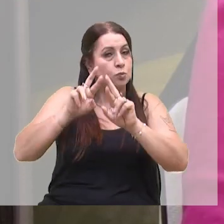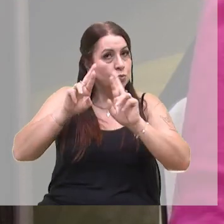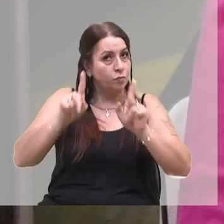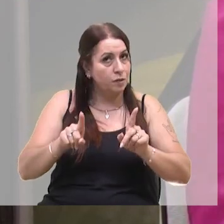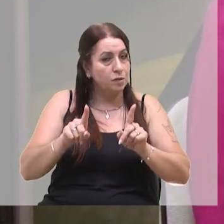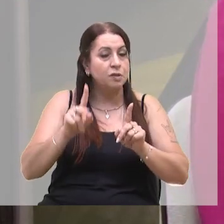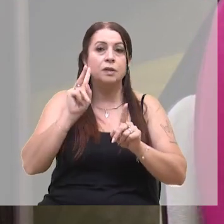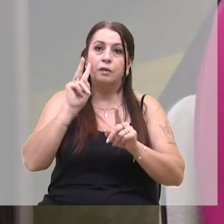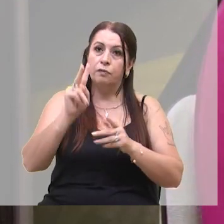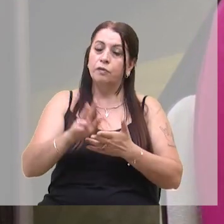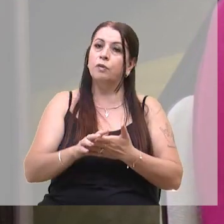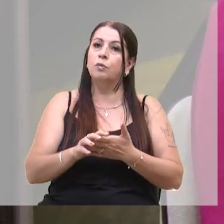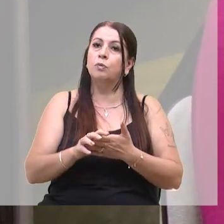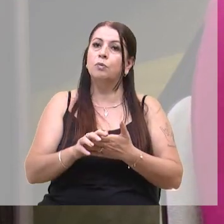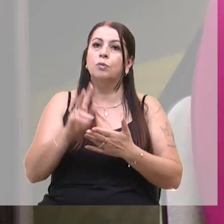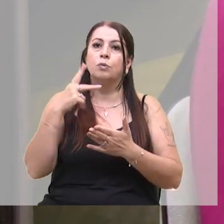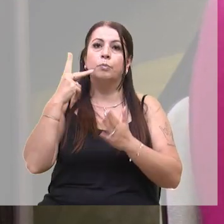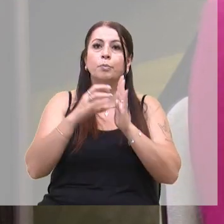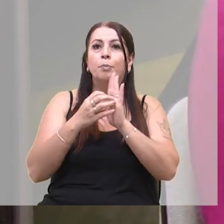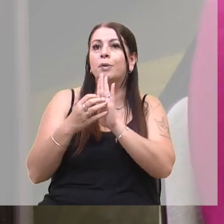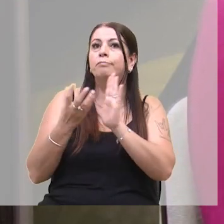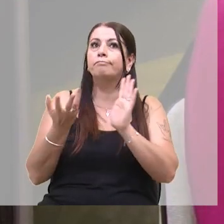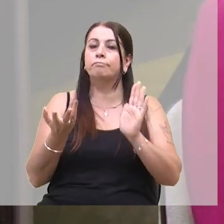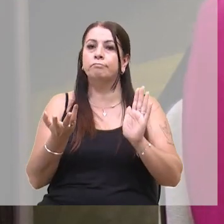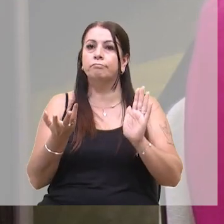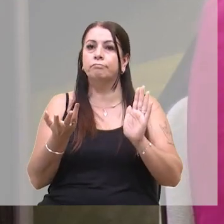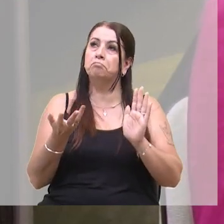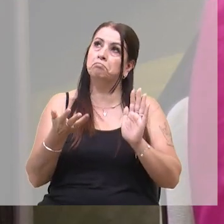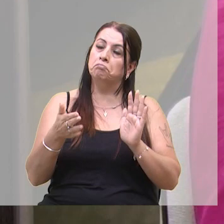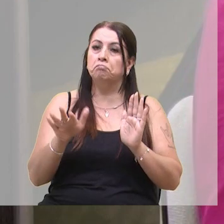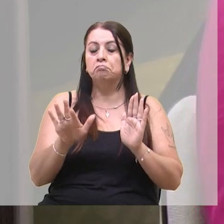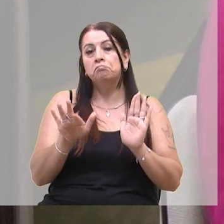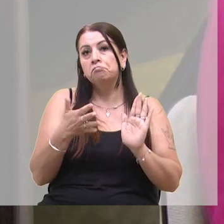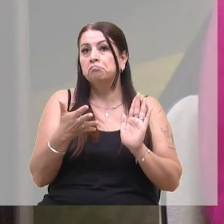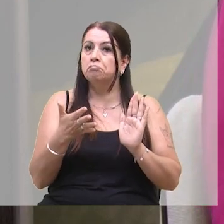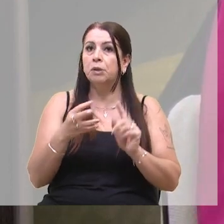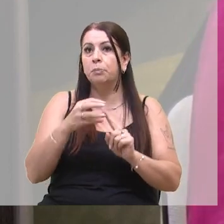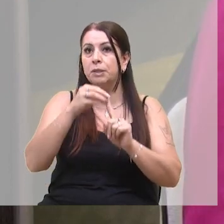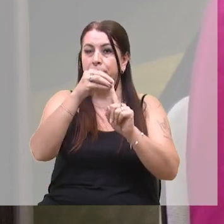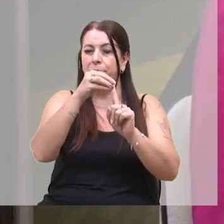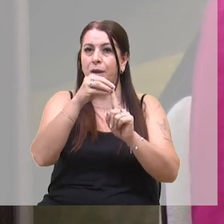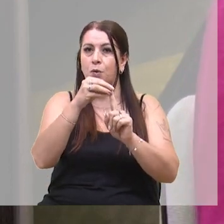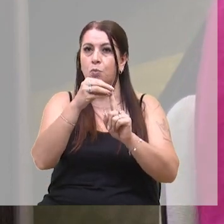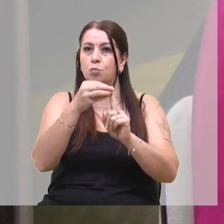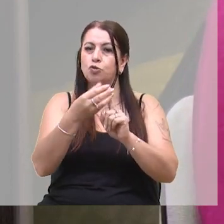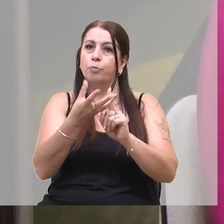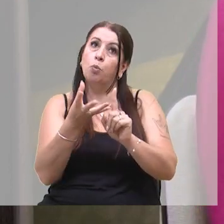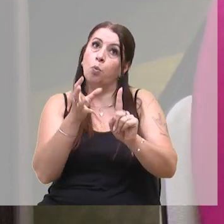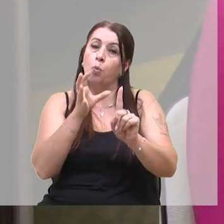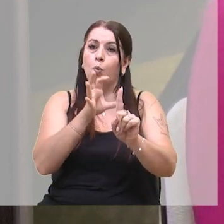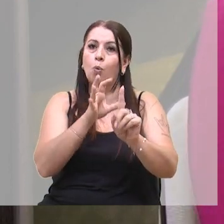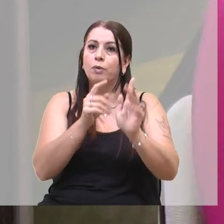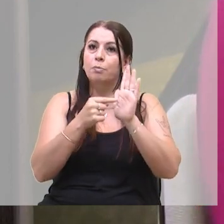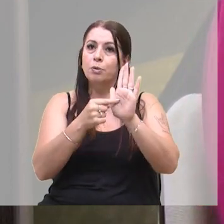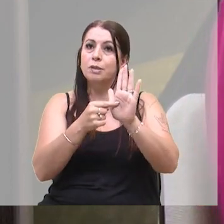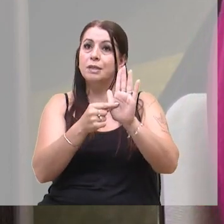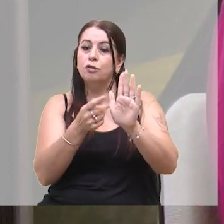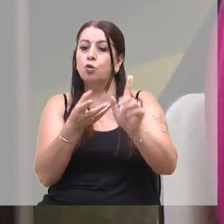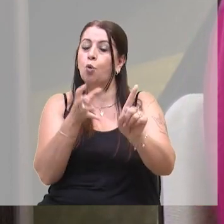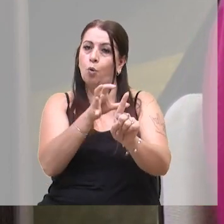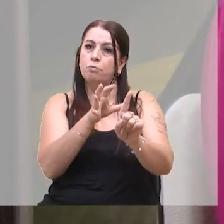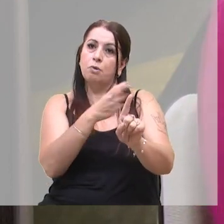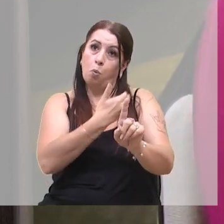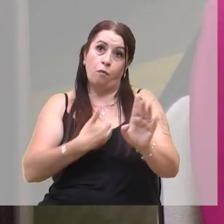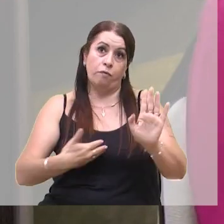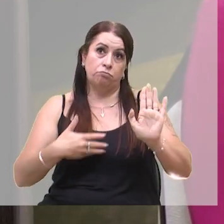né, momentos diferentes, a gente viu o partido... talvez o principal partido de oposição